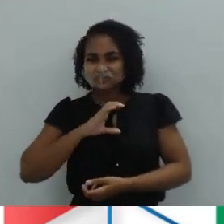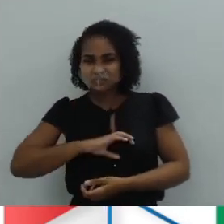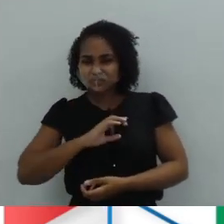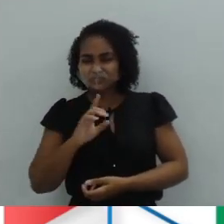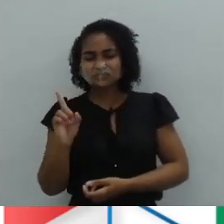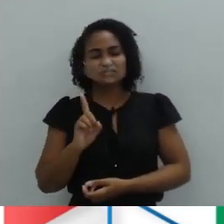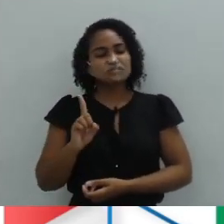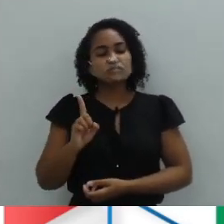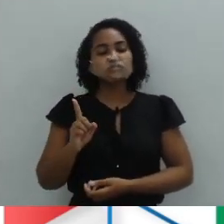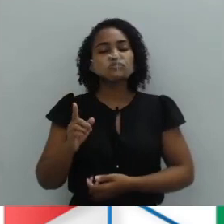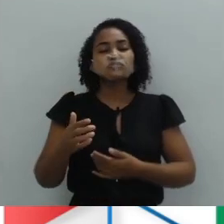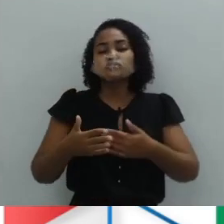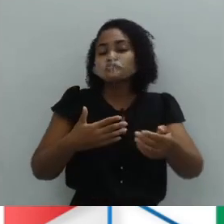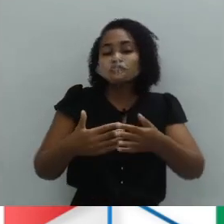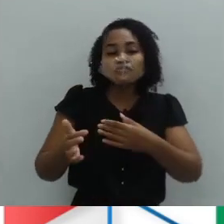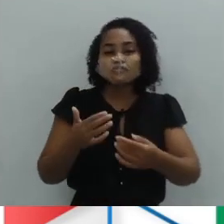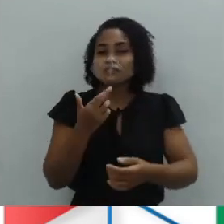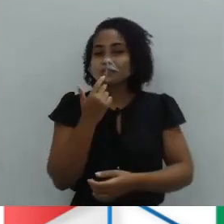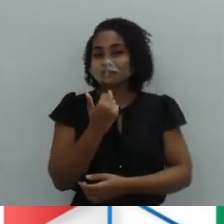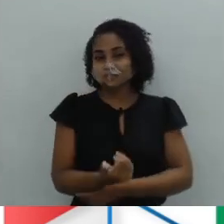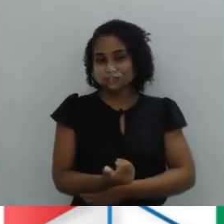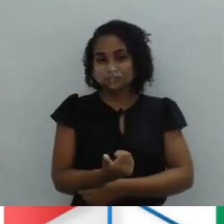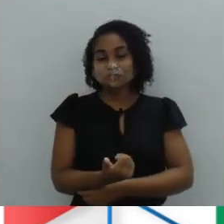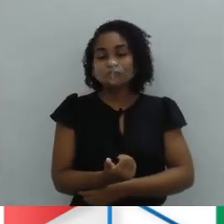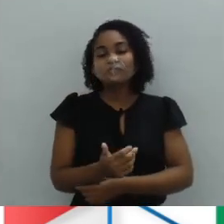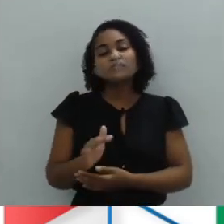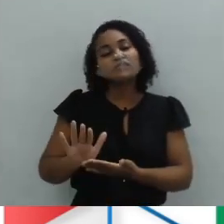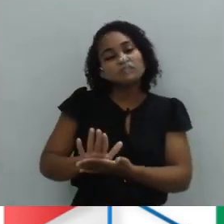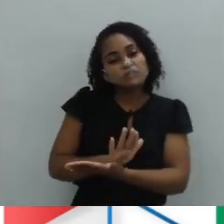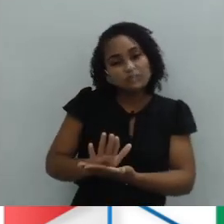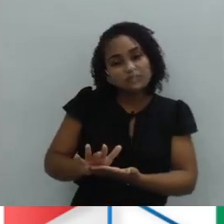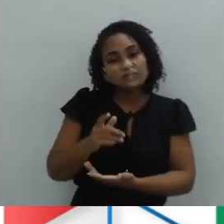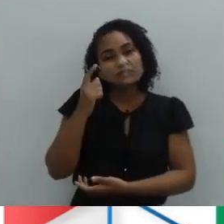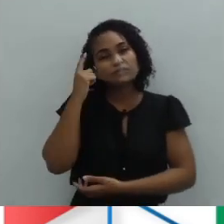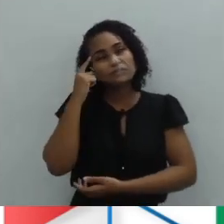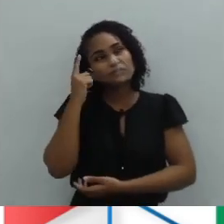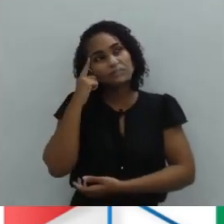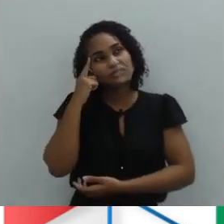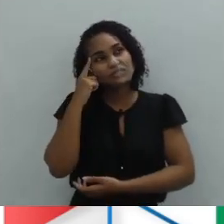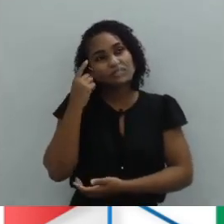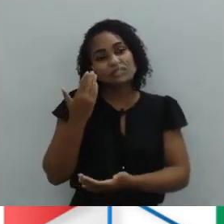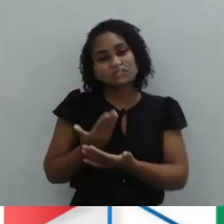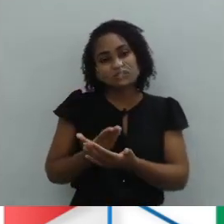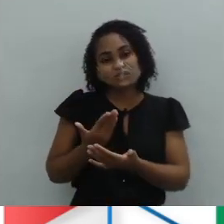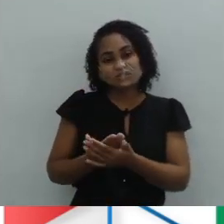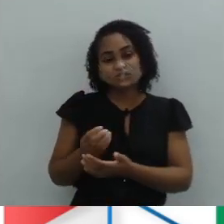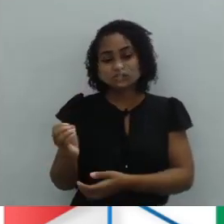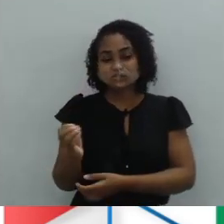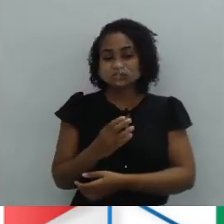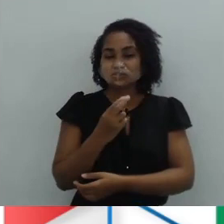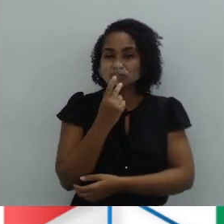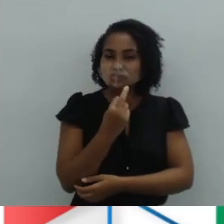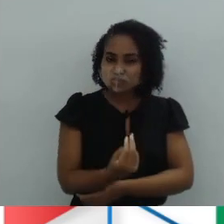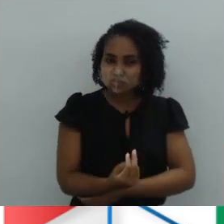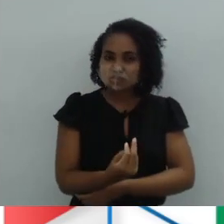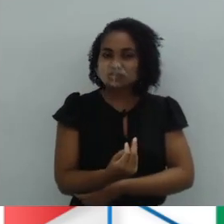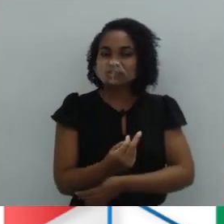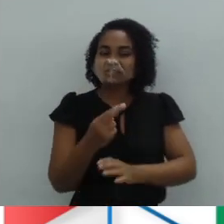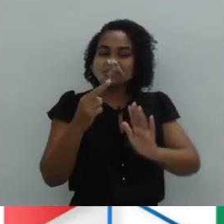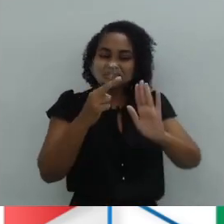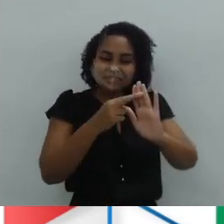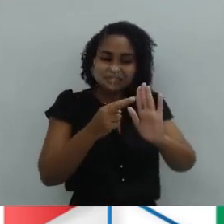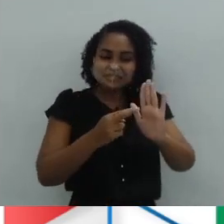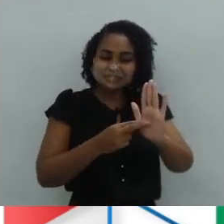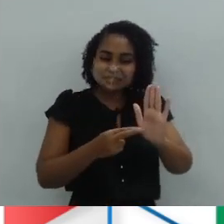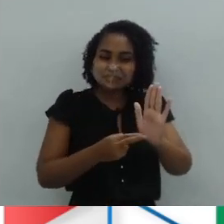mas todo e qualquer idioma. As pessoas ainda acham que estudar um idioma novo é se deter às regras